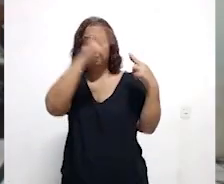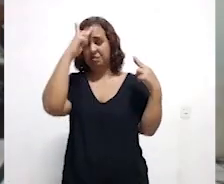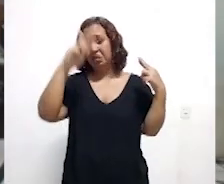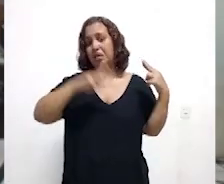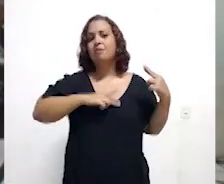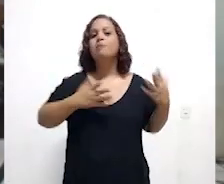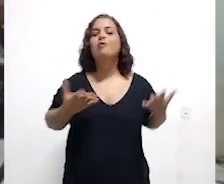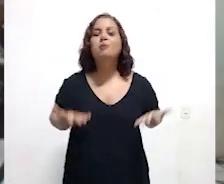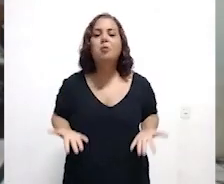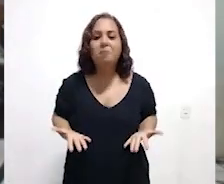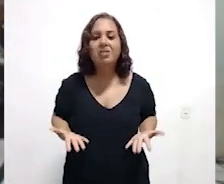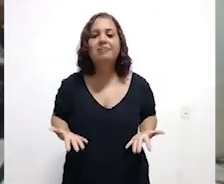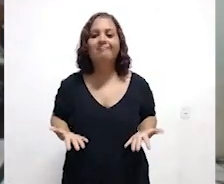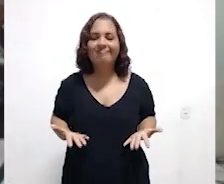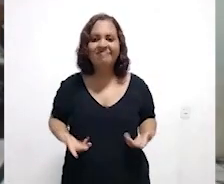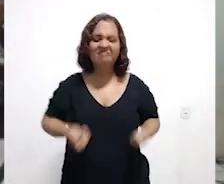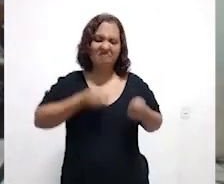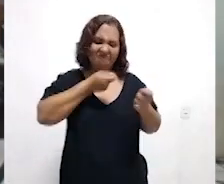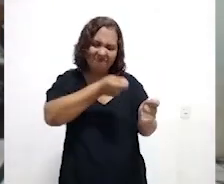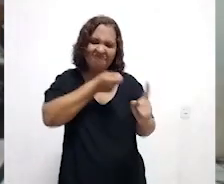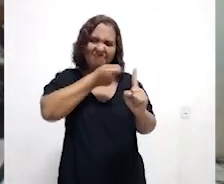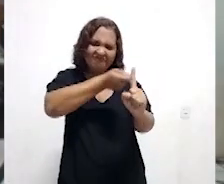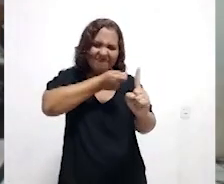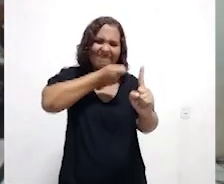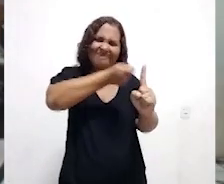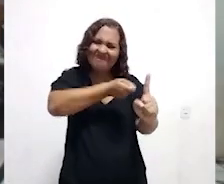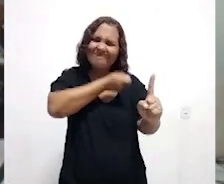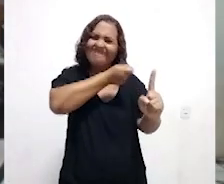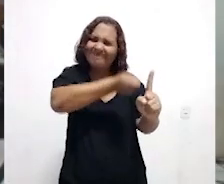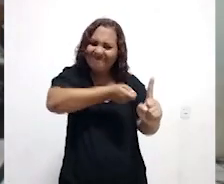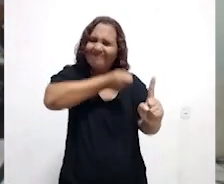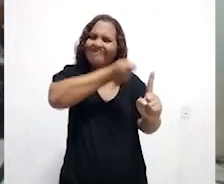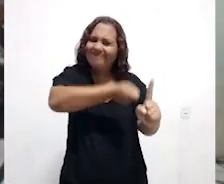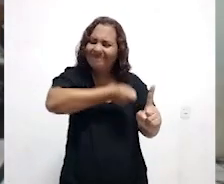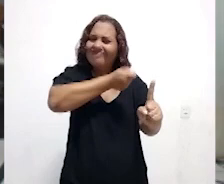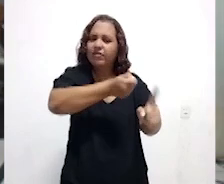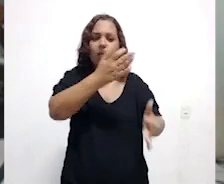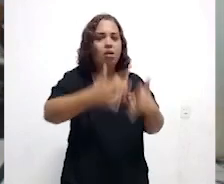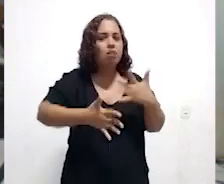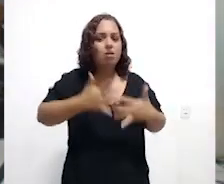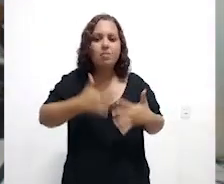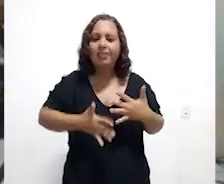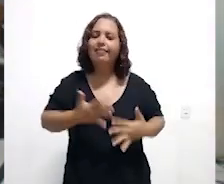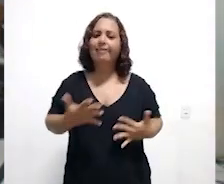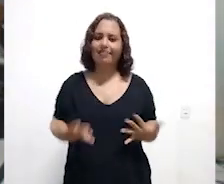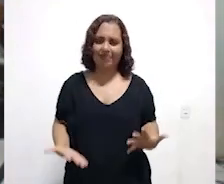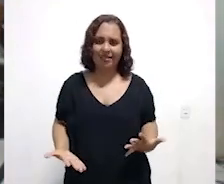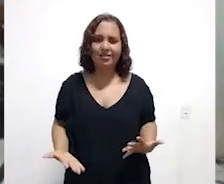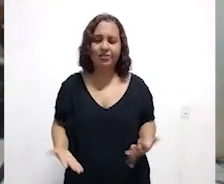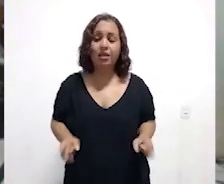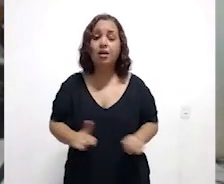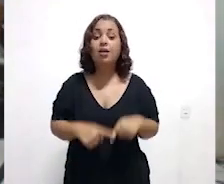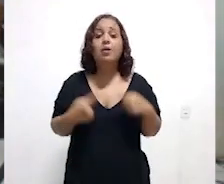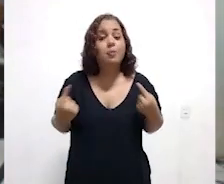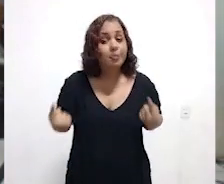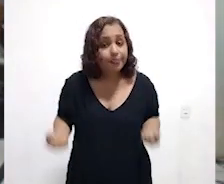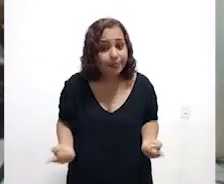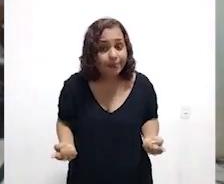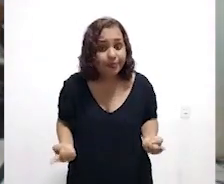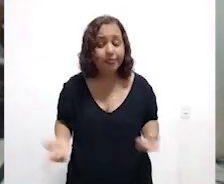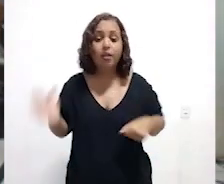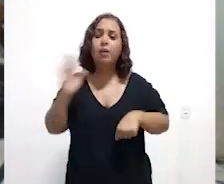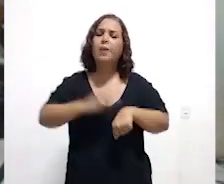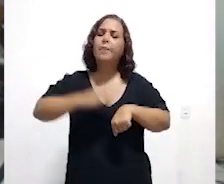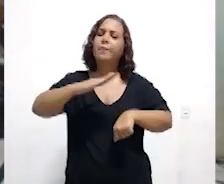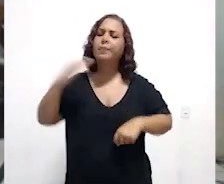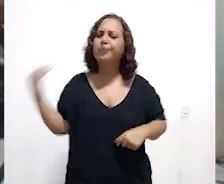não é? Querendo atrapalhar tudo, certo? Mas o mais importante